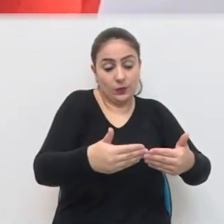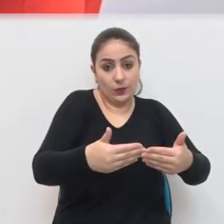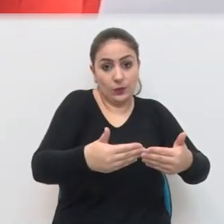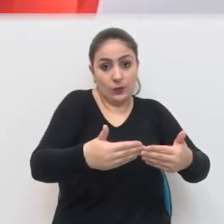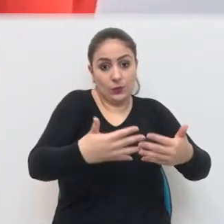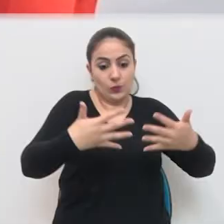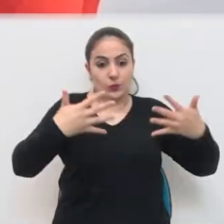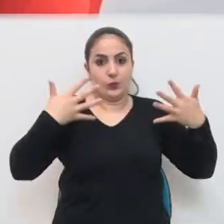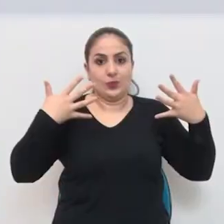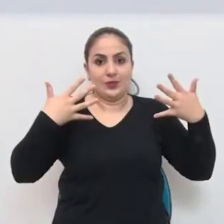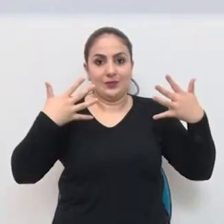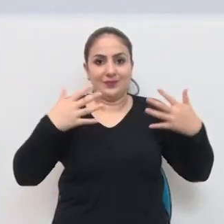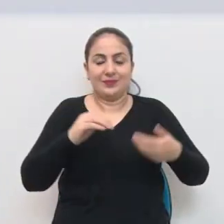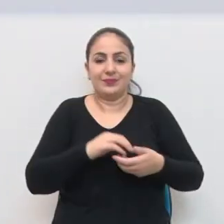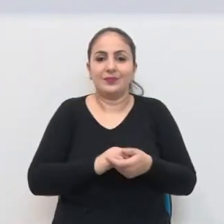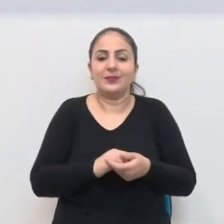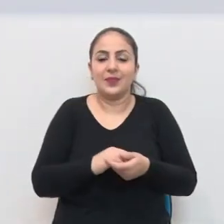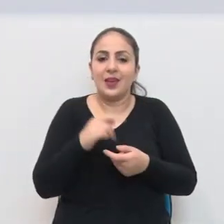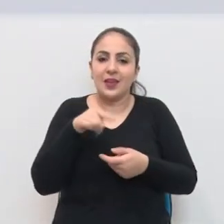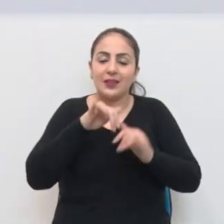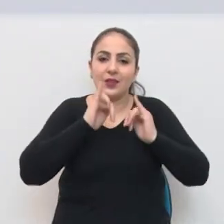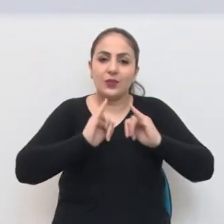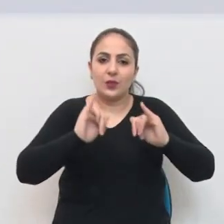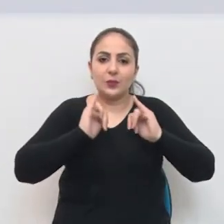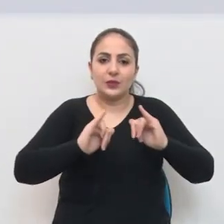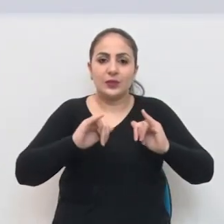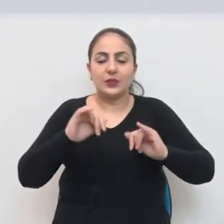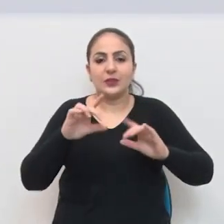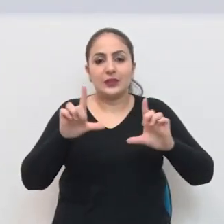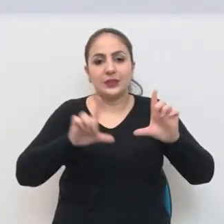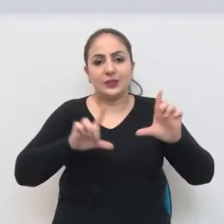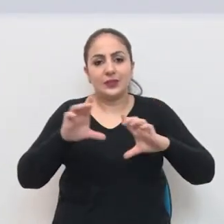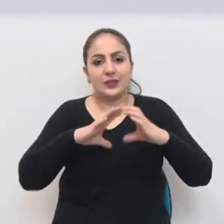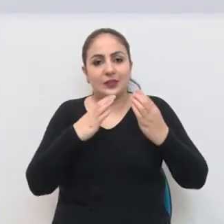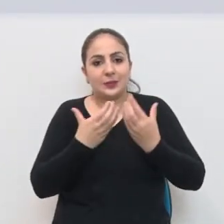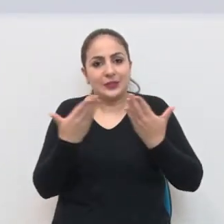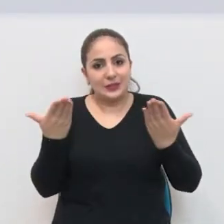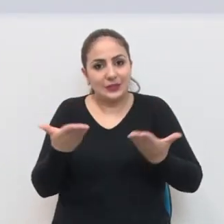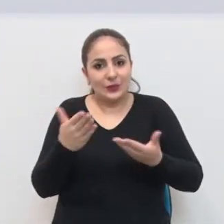eu pinto por último. E estas foram as informações do Jornal da